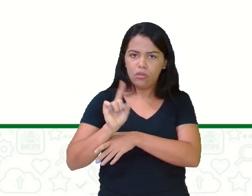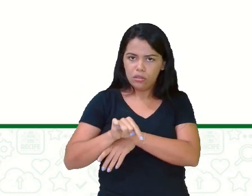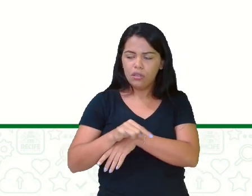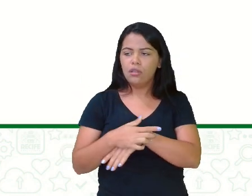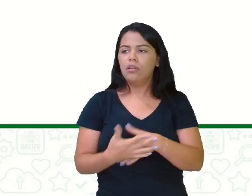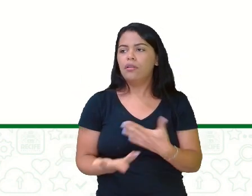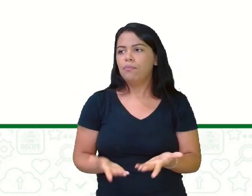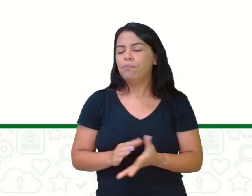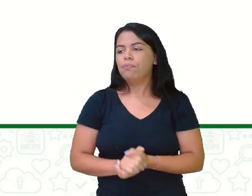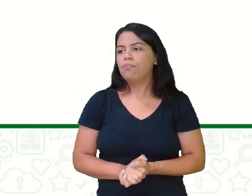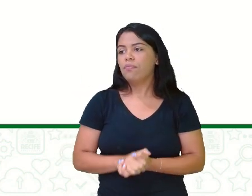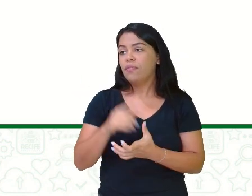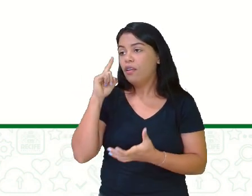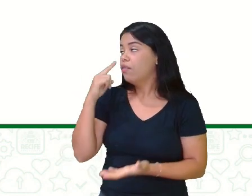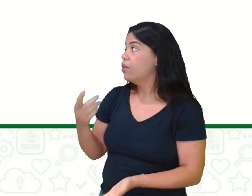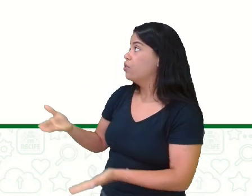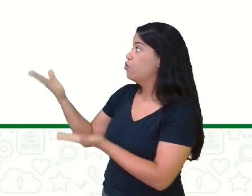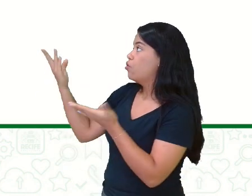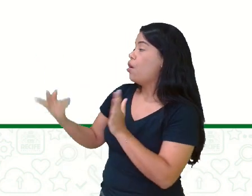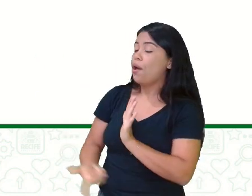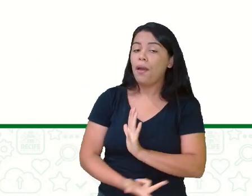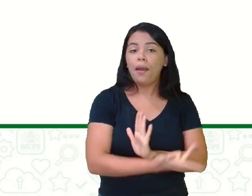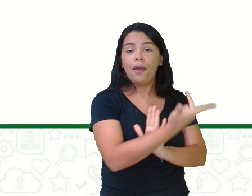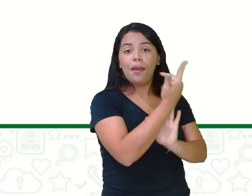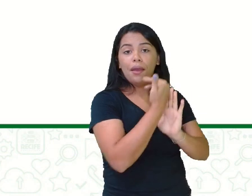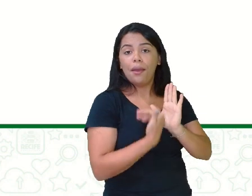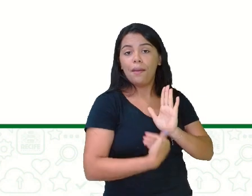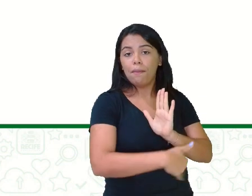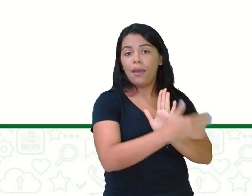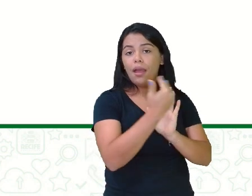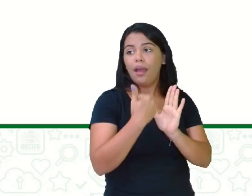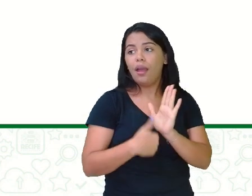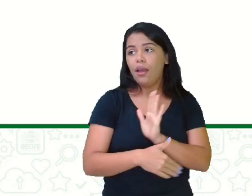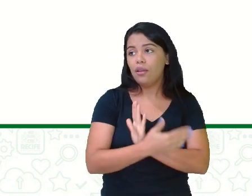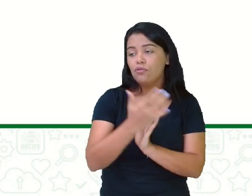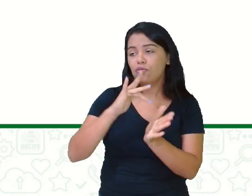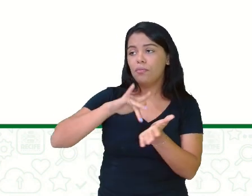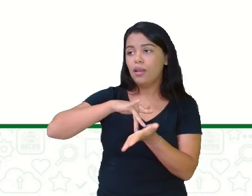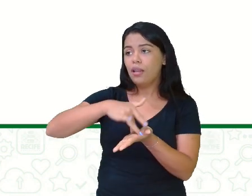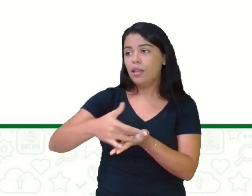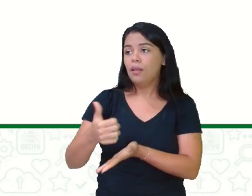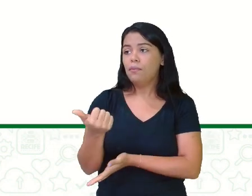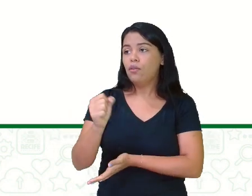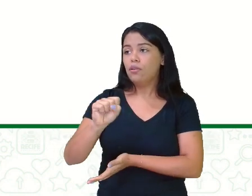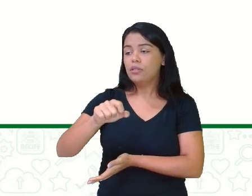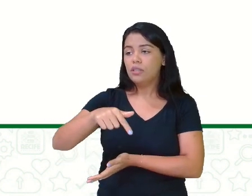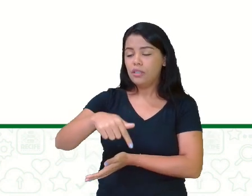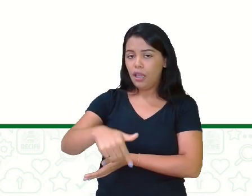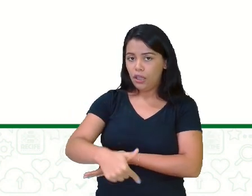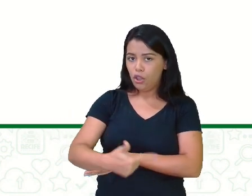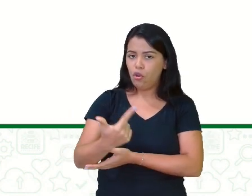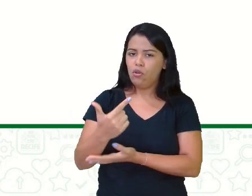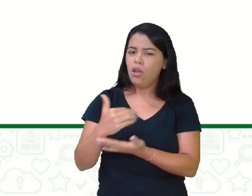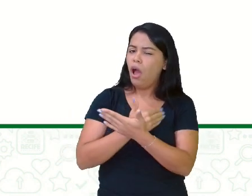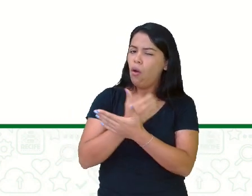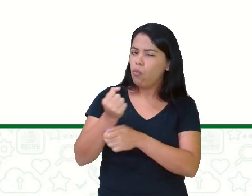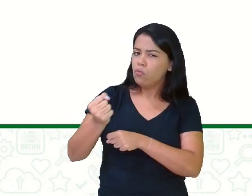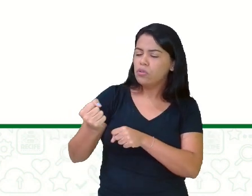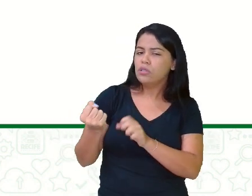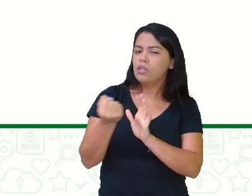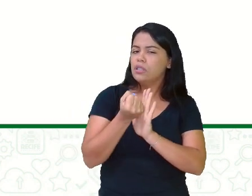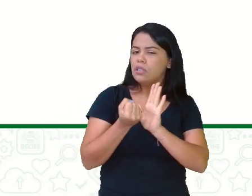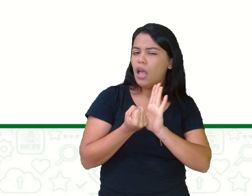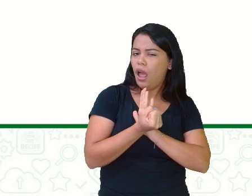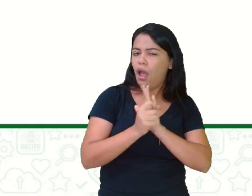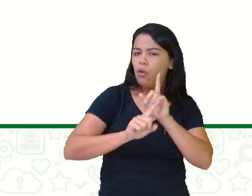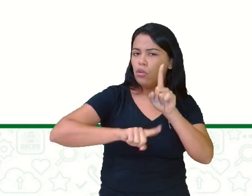tá? Essa é a pintura de bailarinas, já de 1872, alguns séculos depois. Aí a gente já